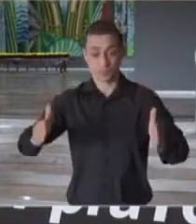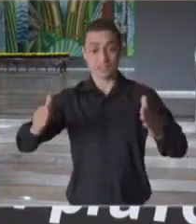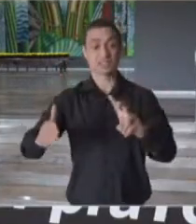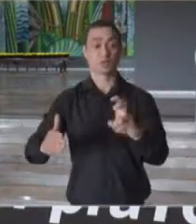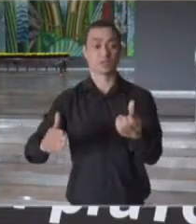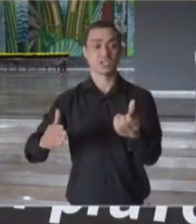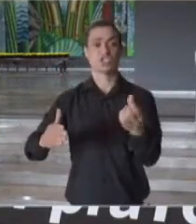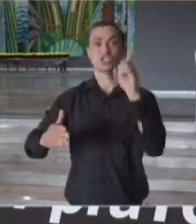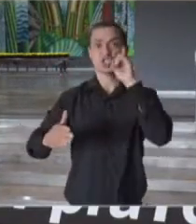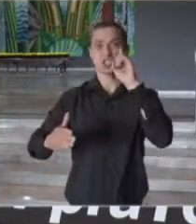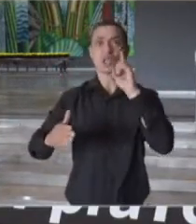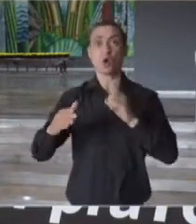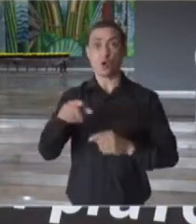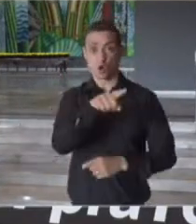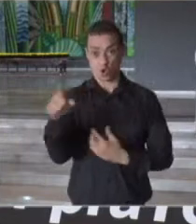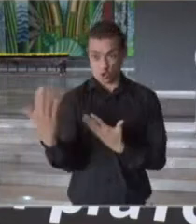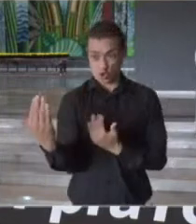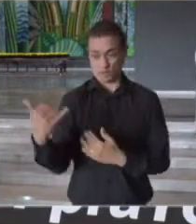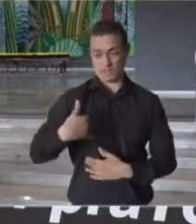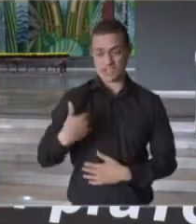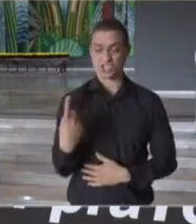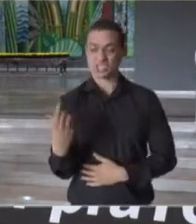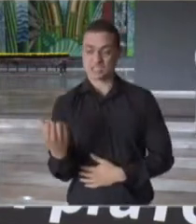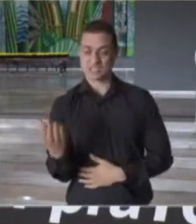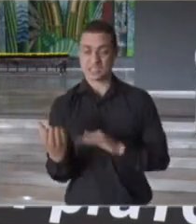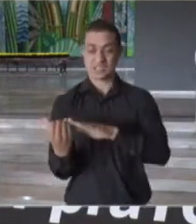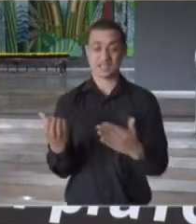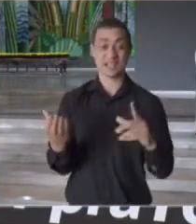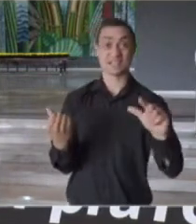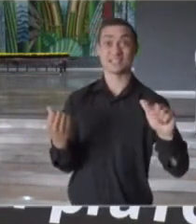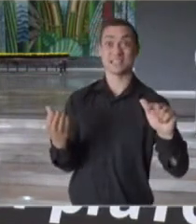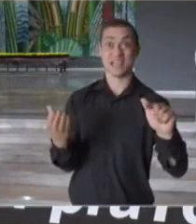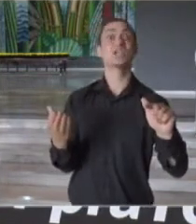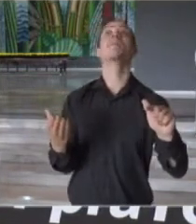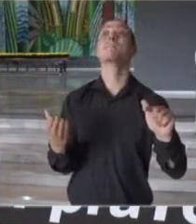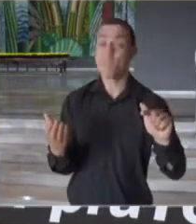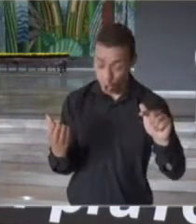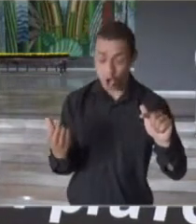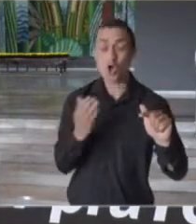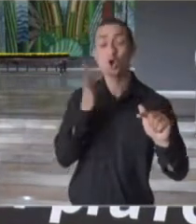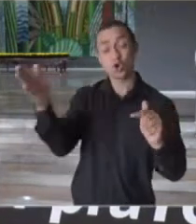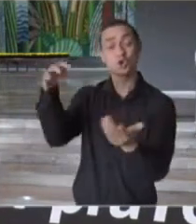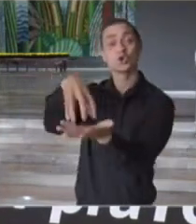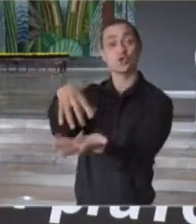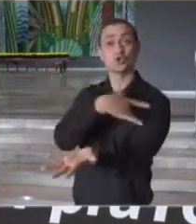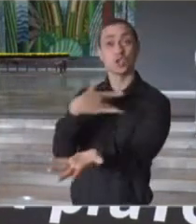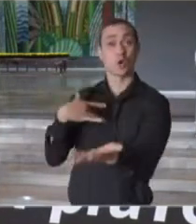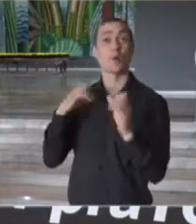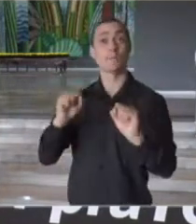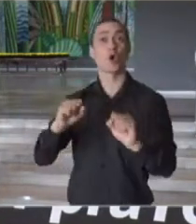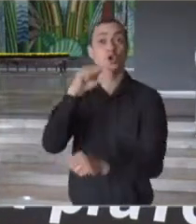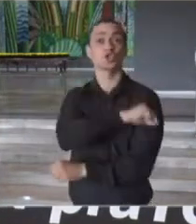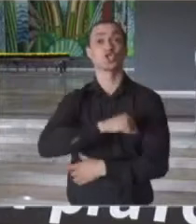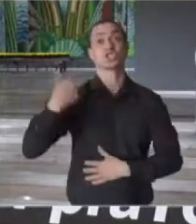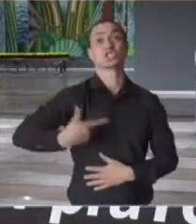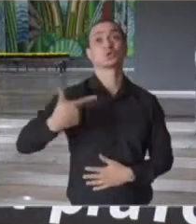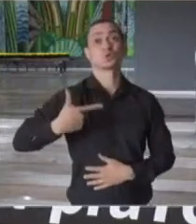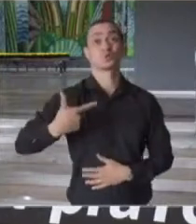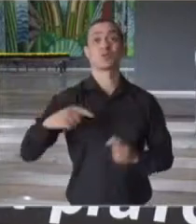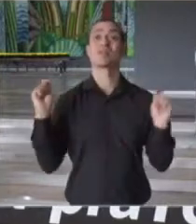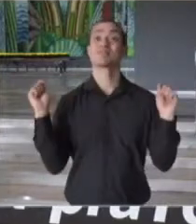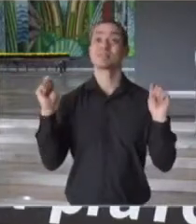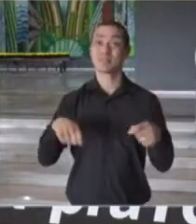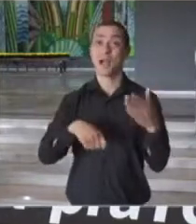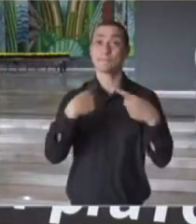jovens de 16 e 17 anos, neste momento, já podem procurar os postos de saúde para fazer a vacinação da segunda